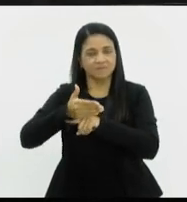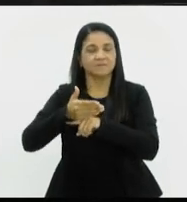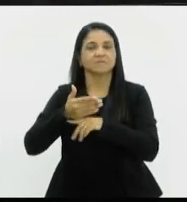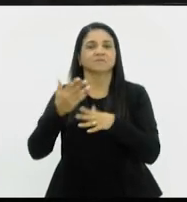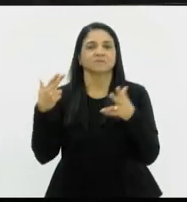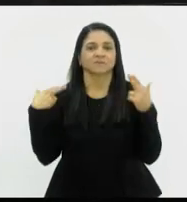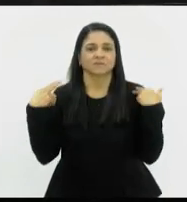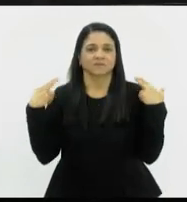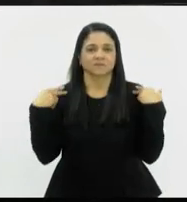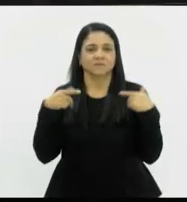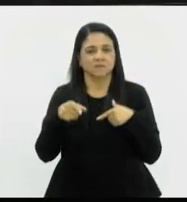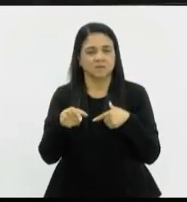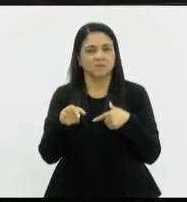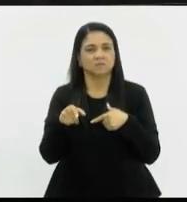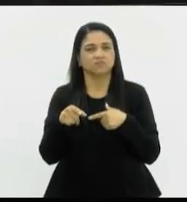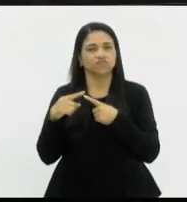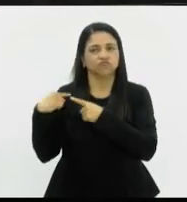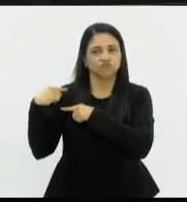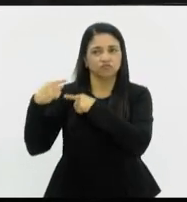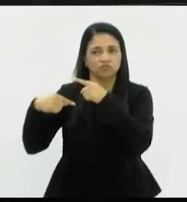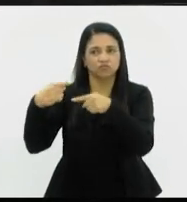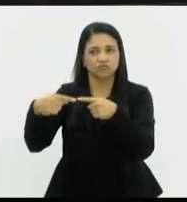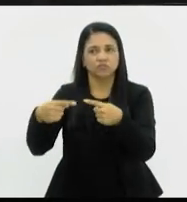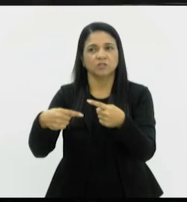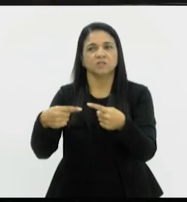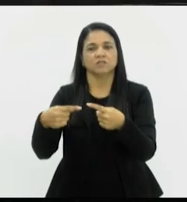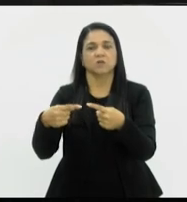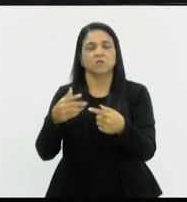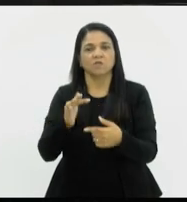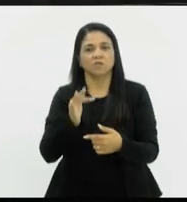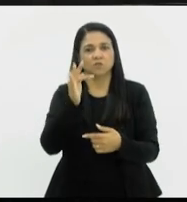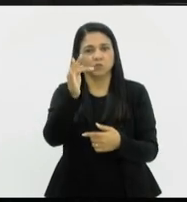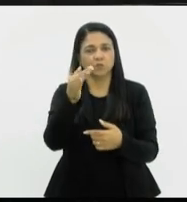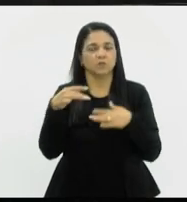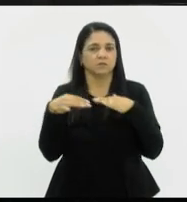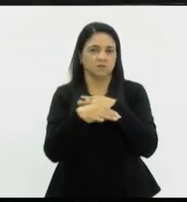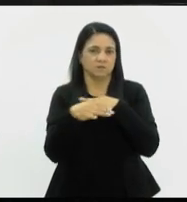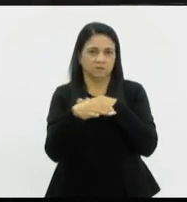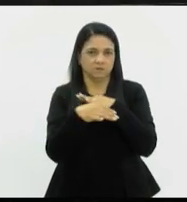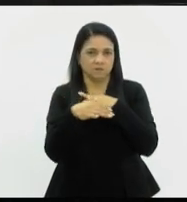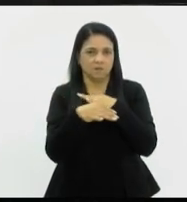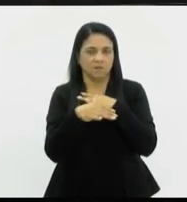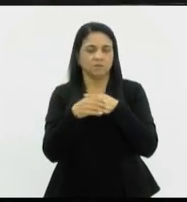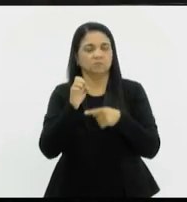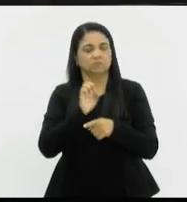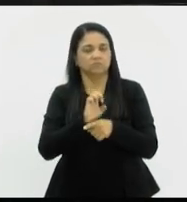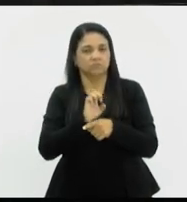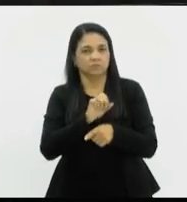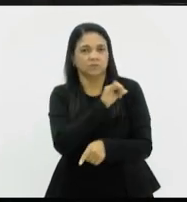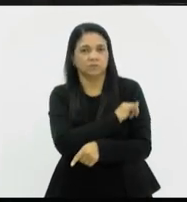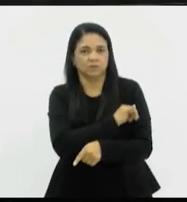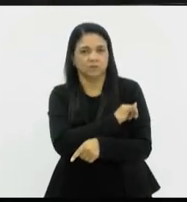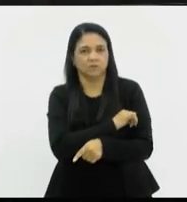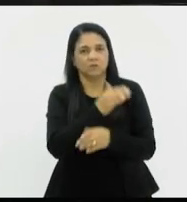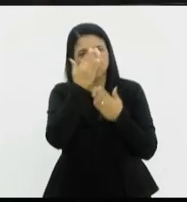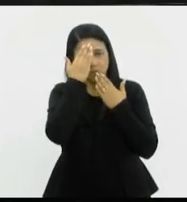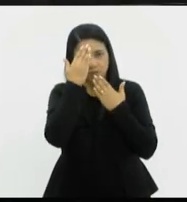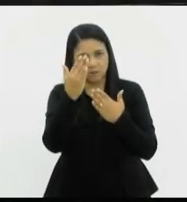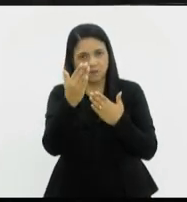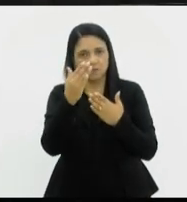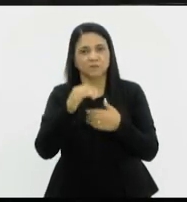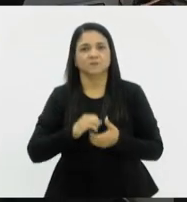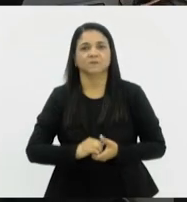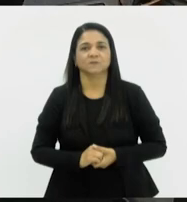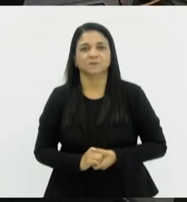porque eles são relações públicas de nossa cidade-estado, de todo o estado do Rio de Janeiro. Muito obrigado, tenho